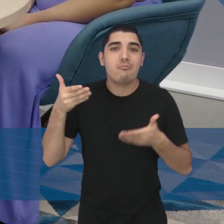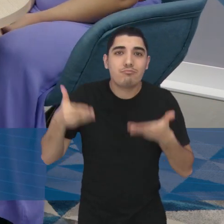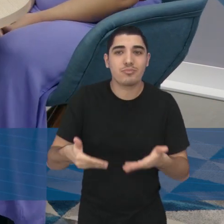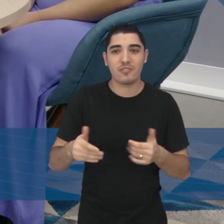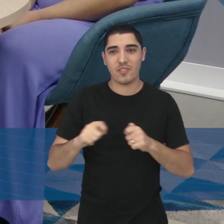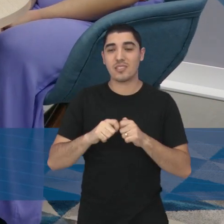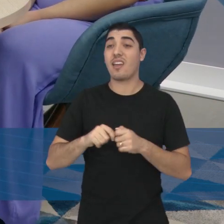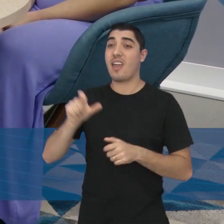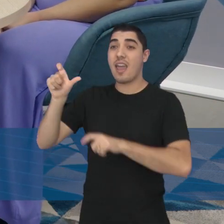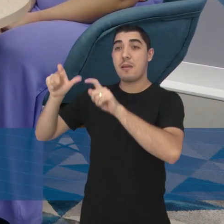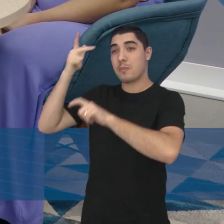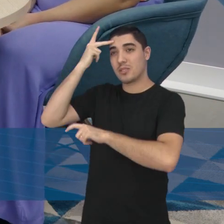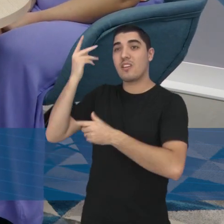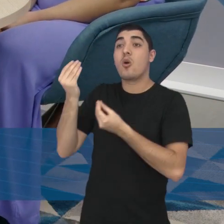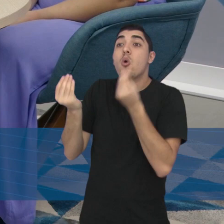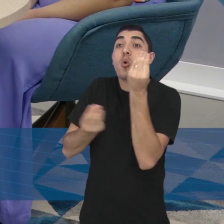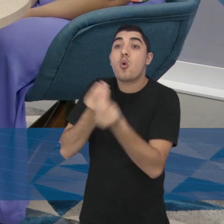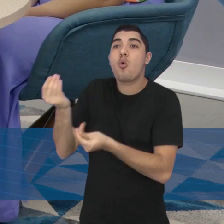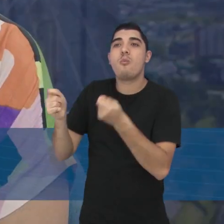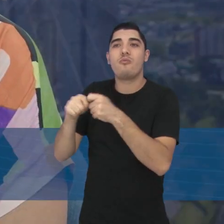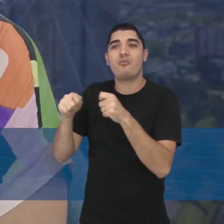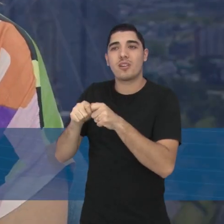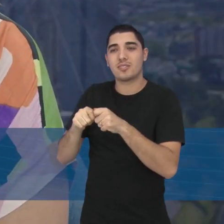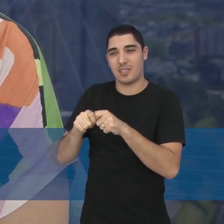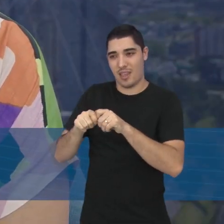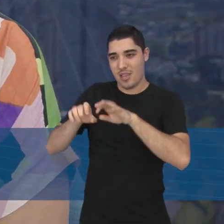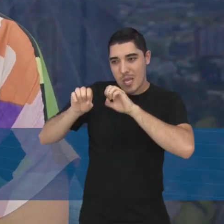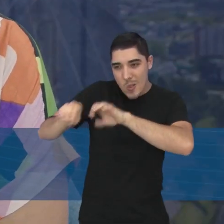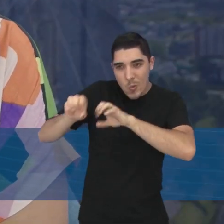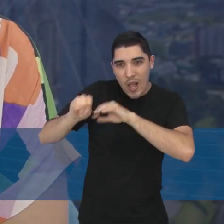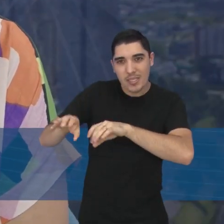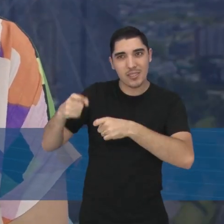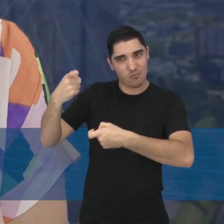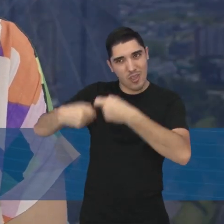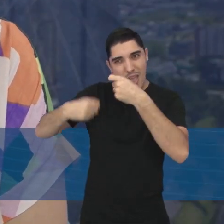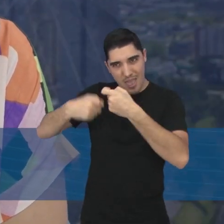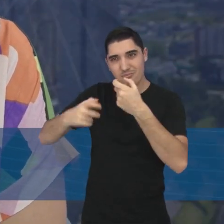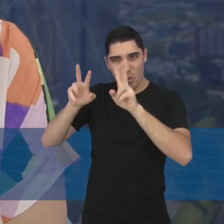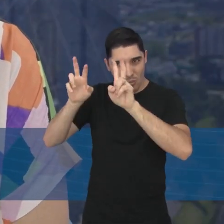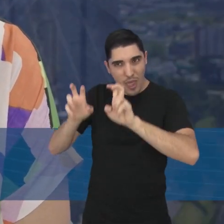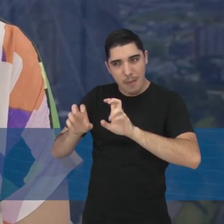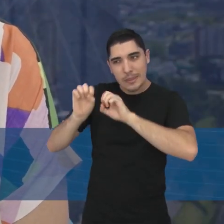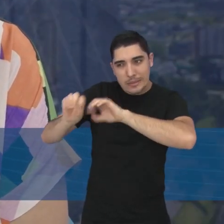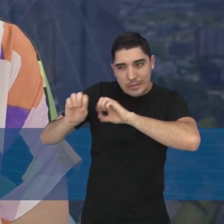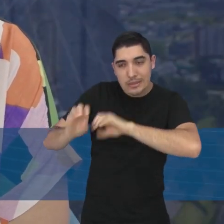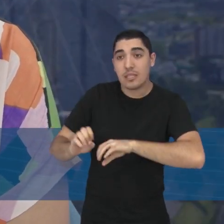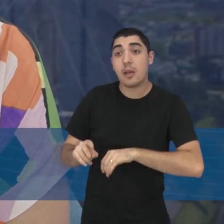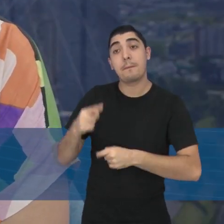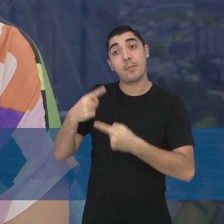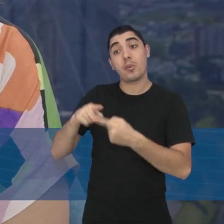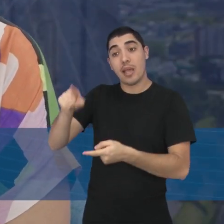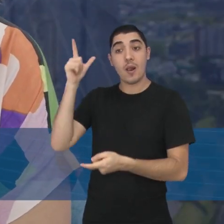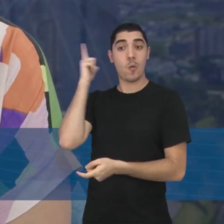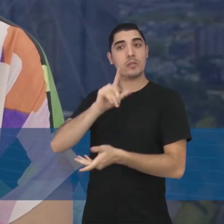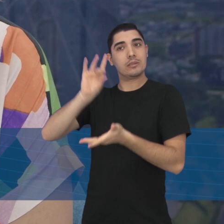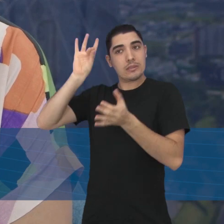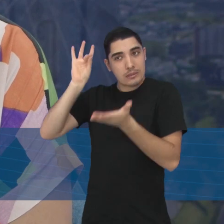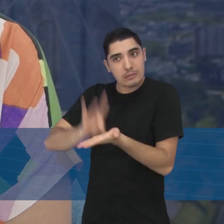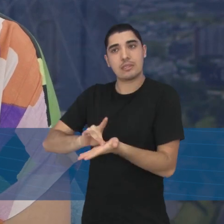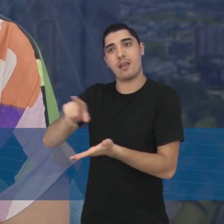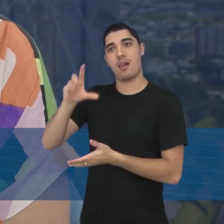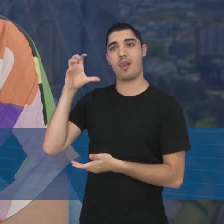programa inteiro. Como fazer uma educação sexual para o adolescente que seja, de fato, efetiva,